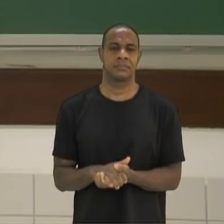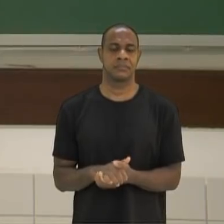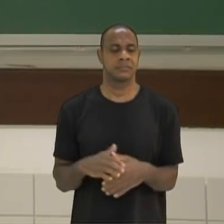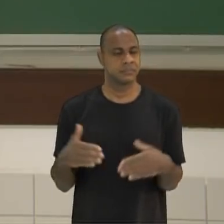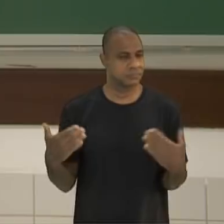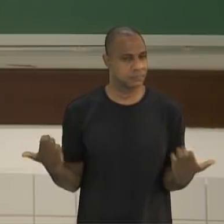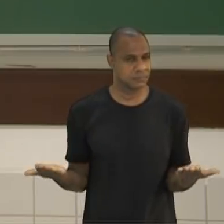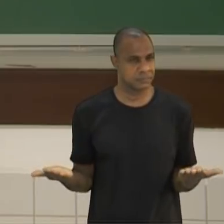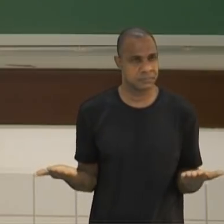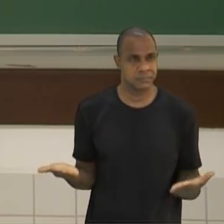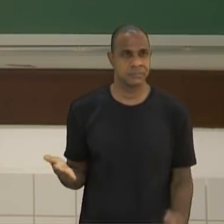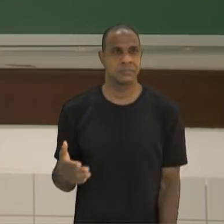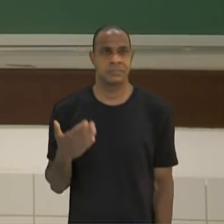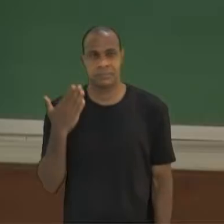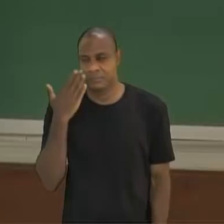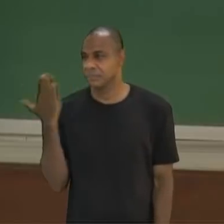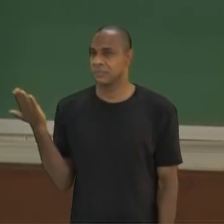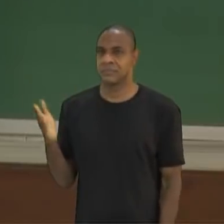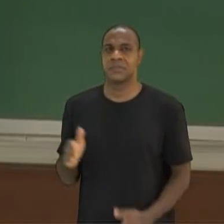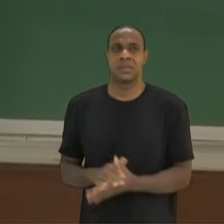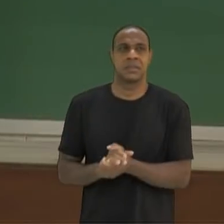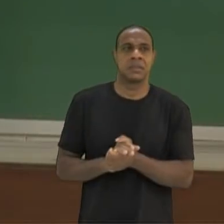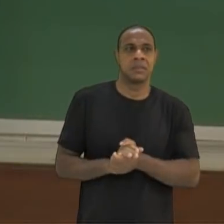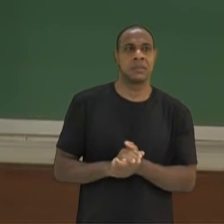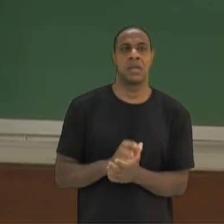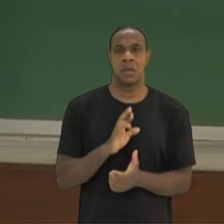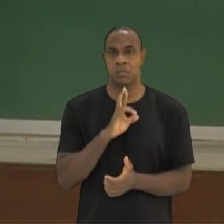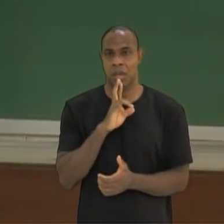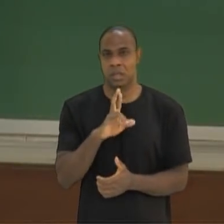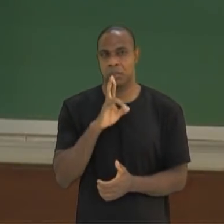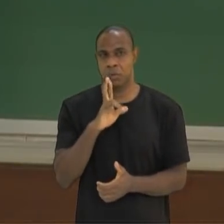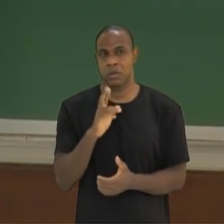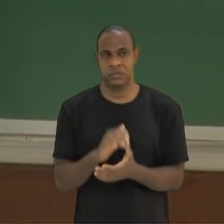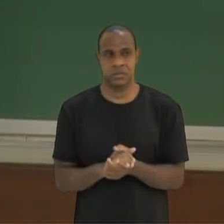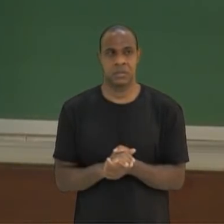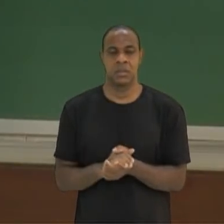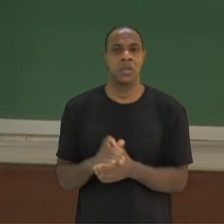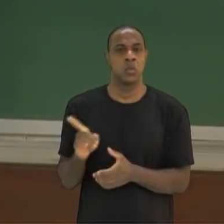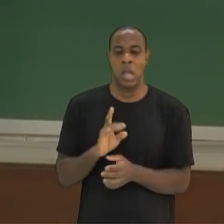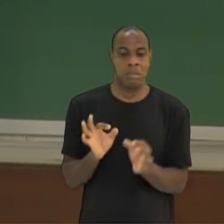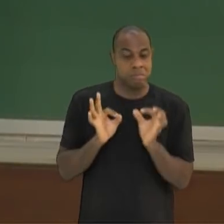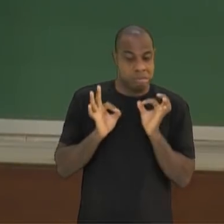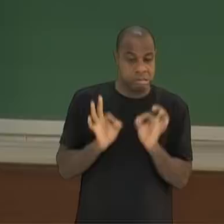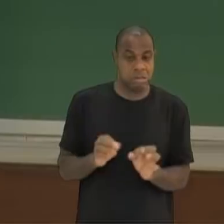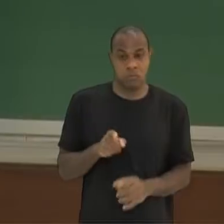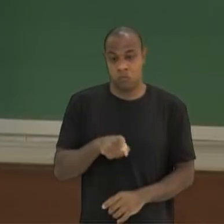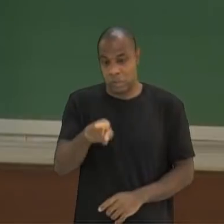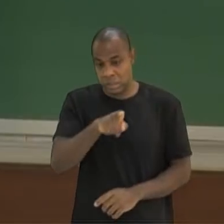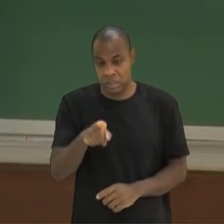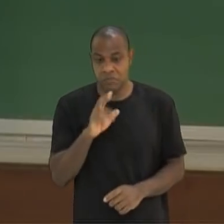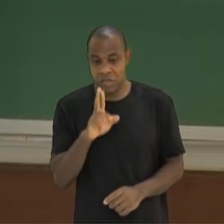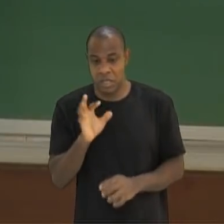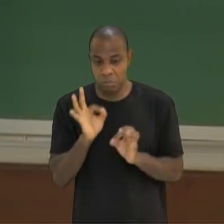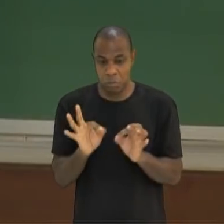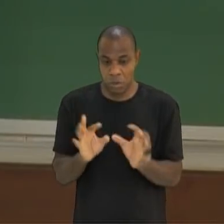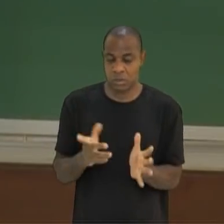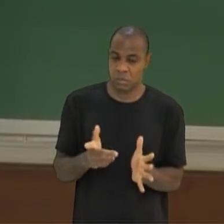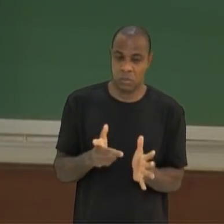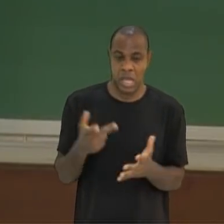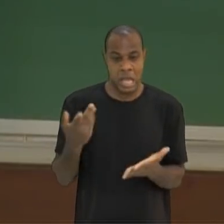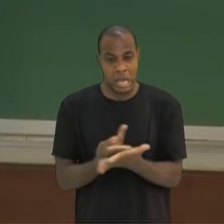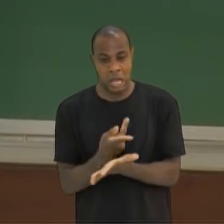Então, pessoal, eu tenho aqui para vocês uma sugestão de resposta, né? Não quer dizer que a resposta que vocês elaboraram esteja